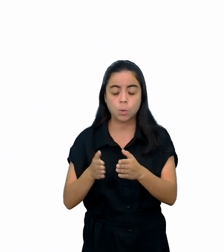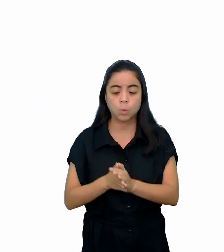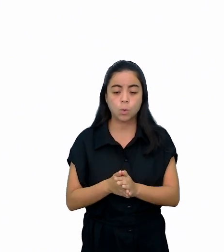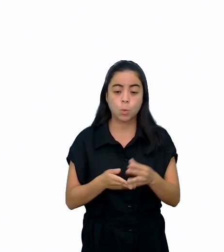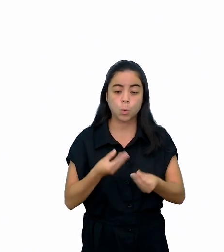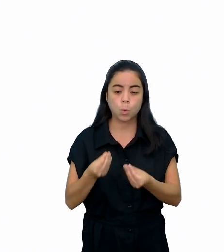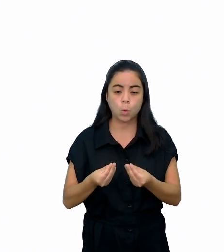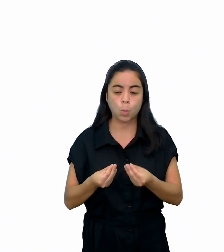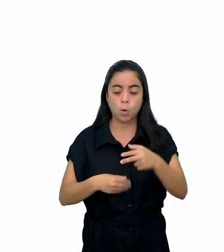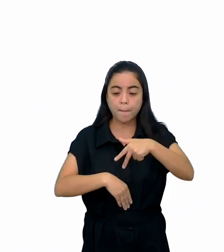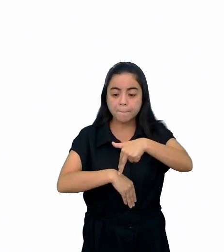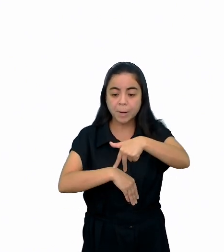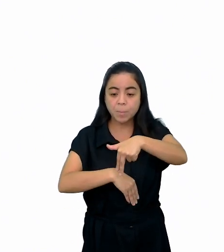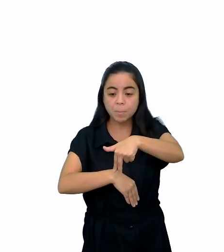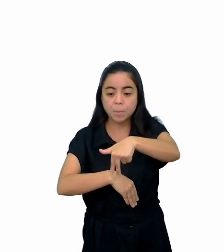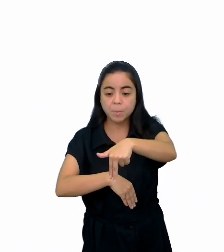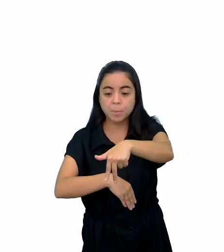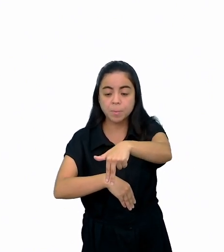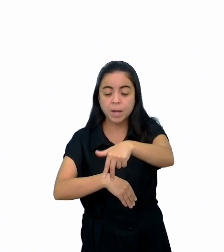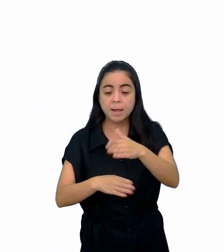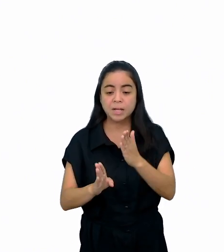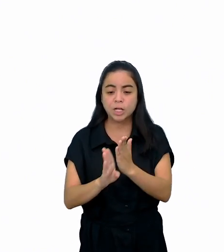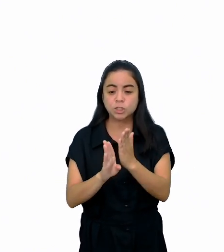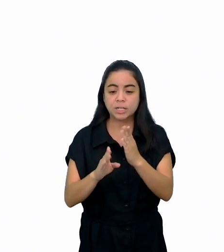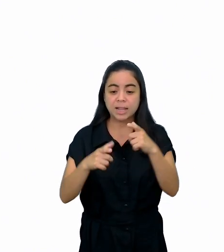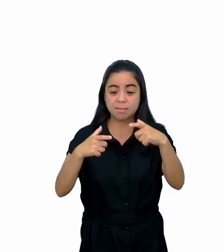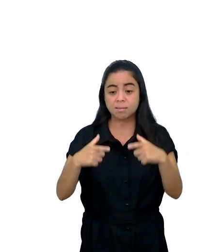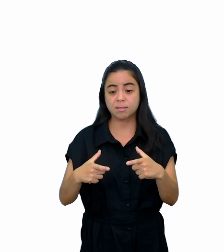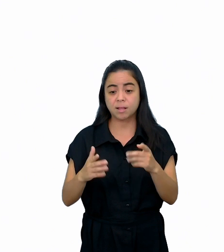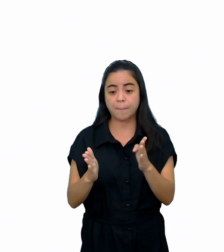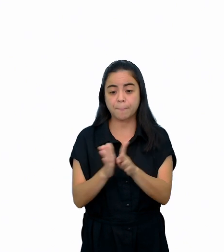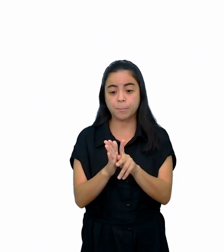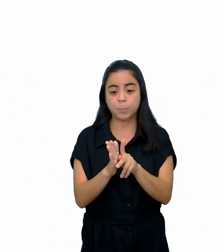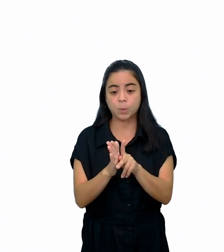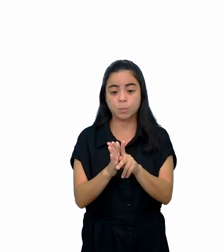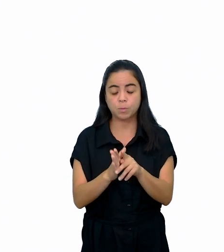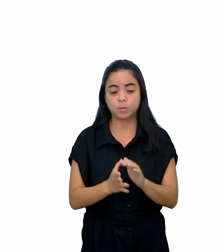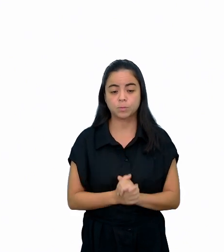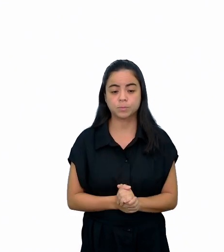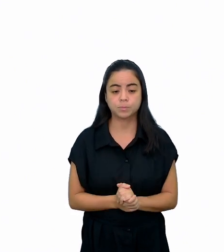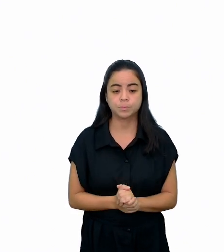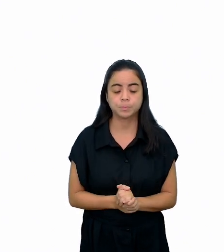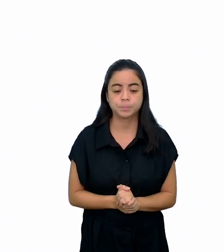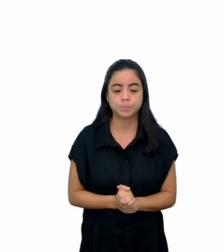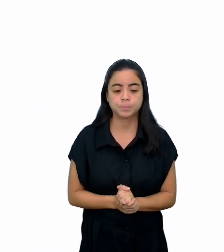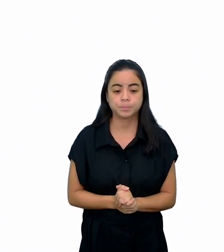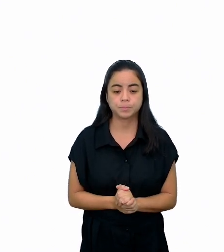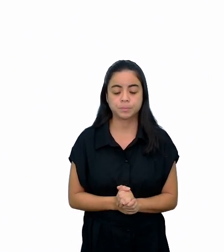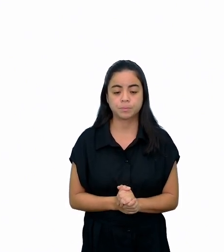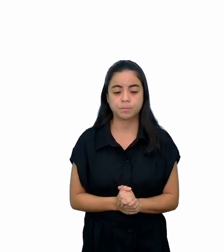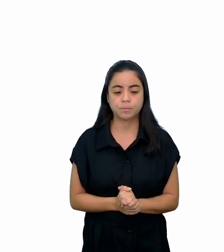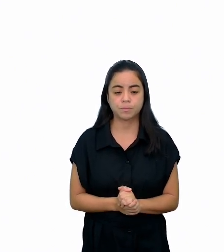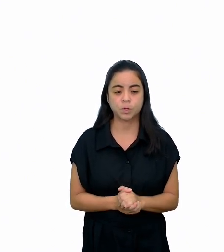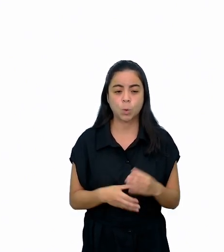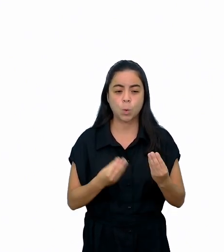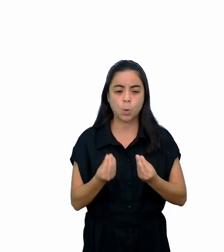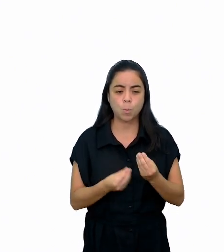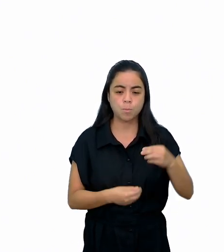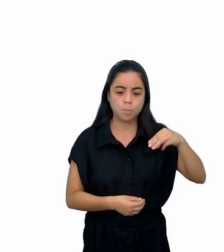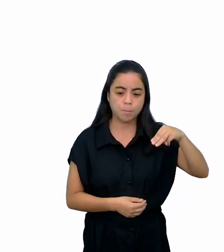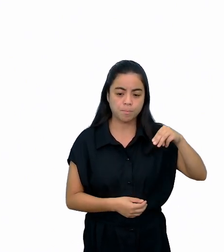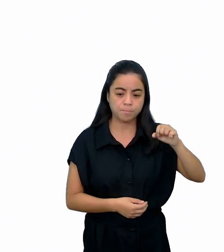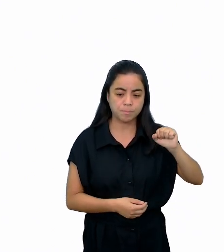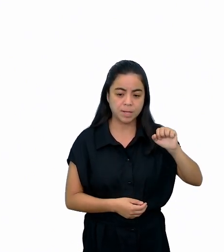Mateus pode fazer para ir até a sua carteira, né? A carteira de Bruna. Então, a proposta aí é que